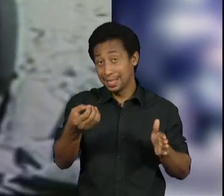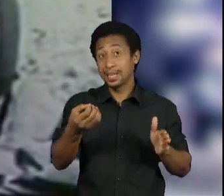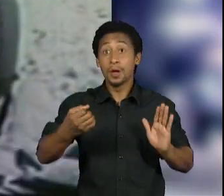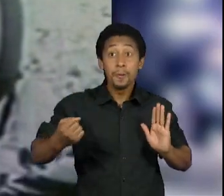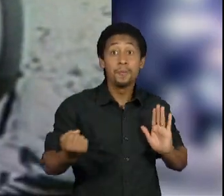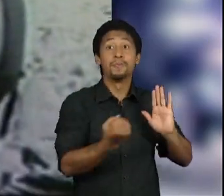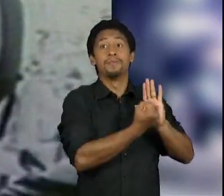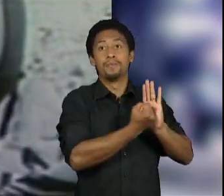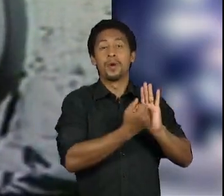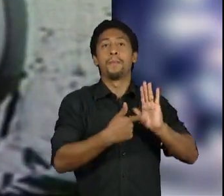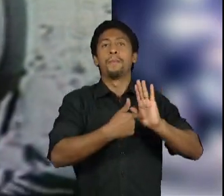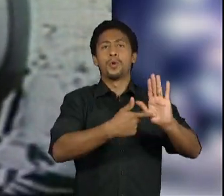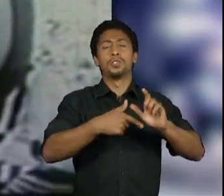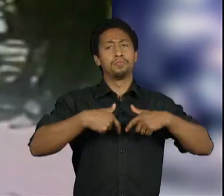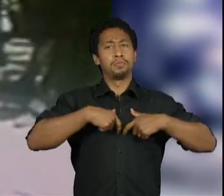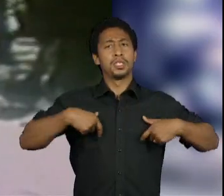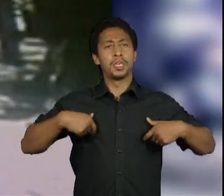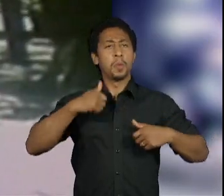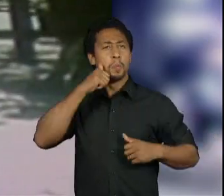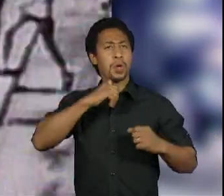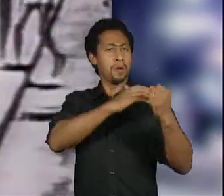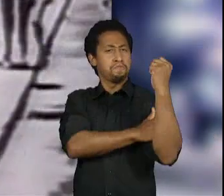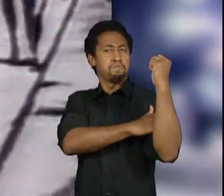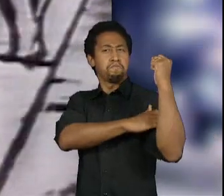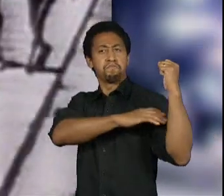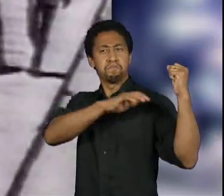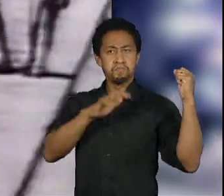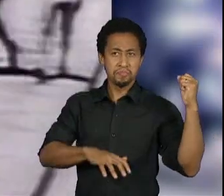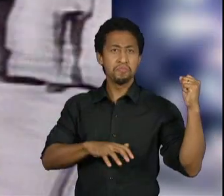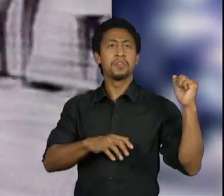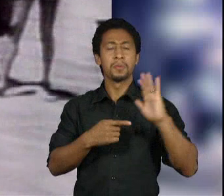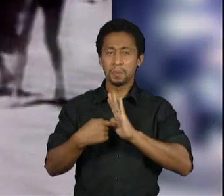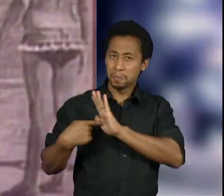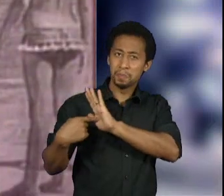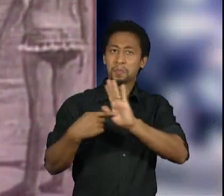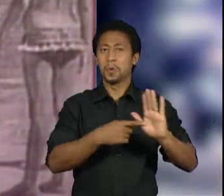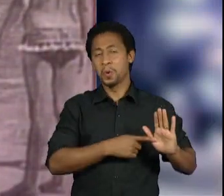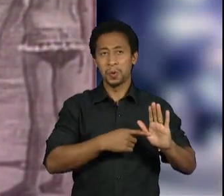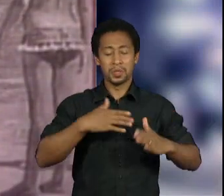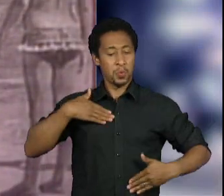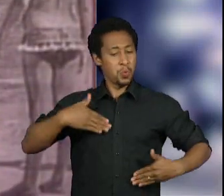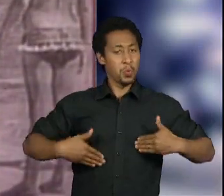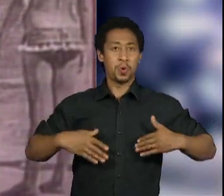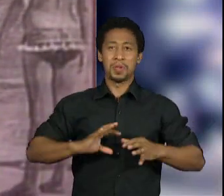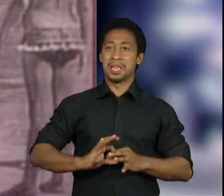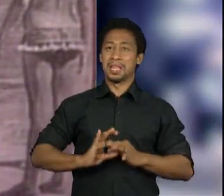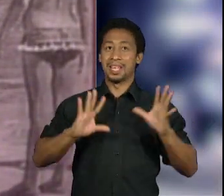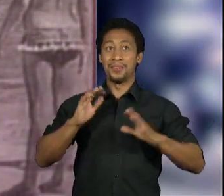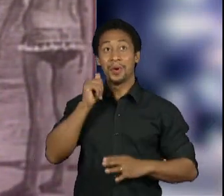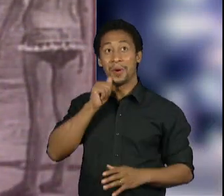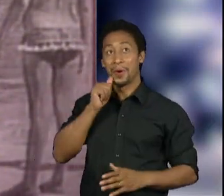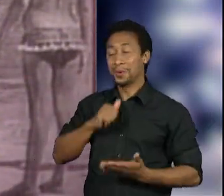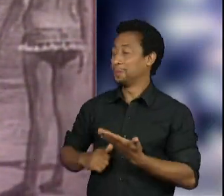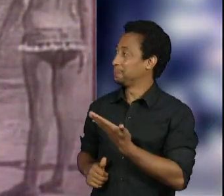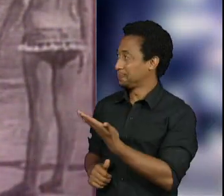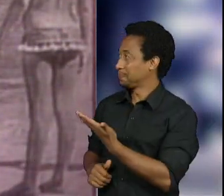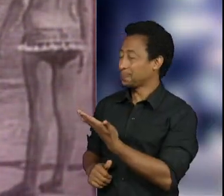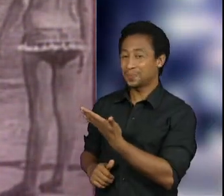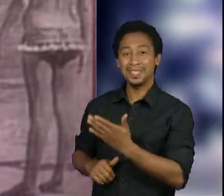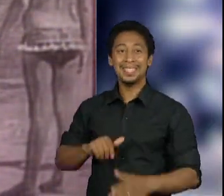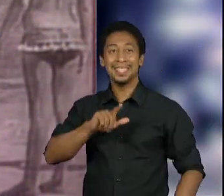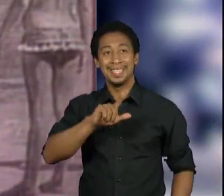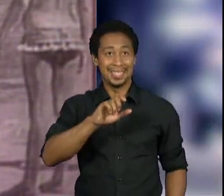mais livre, mais empoderada, com o seu corpo e com a sua vida, né? A Leila Diniz é um grande exemplo, né? Quando a Leila Diniz aparece na